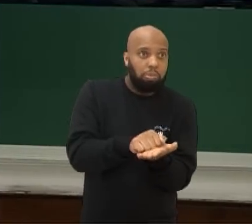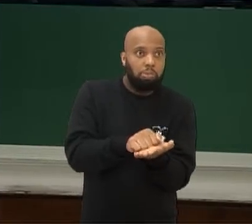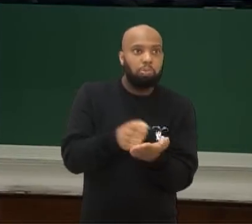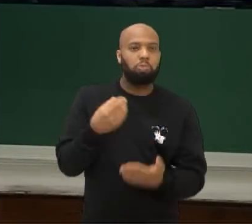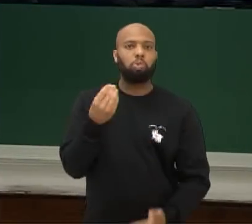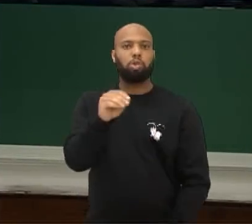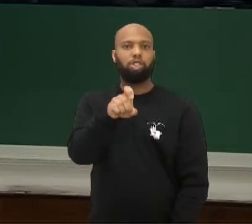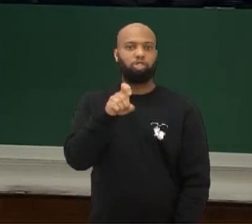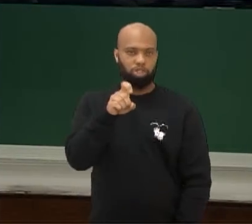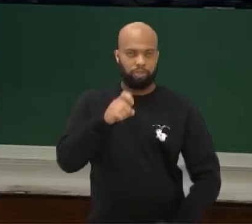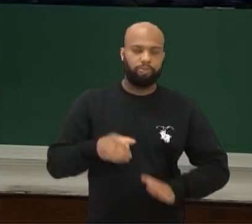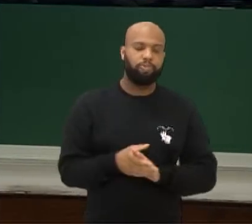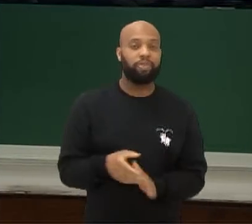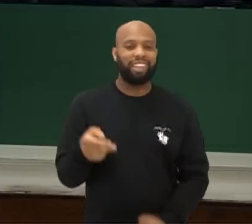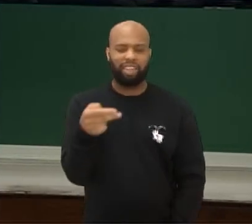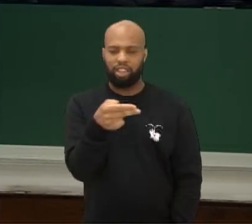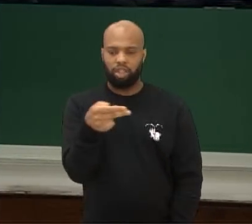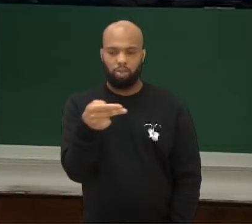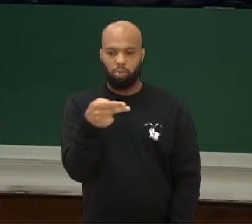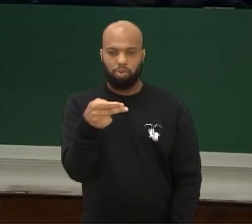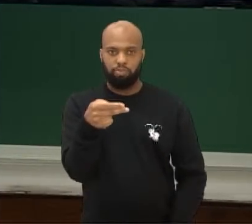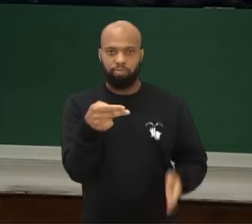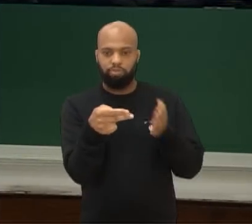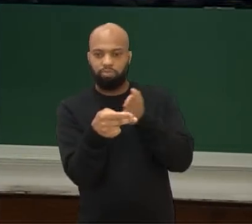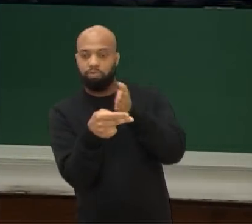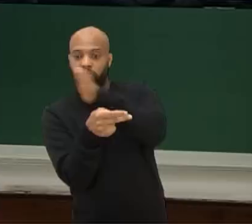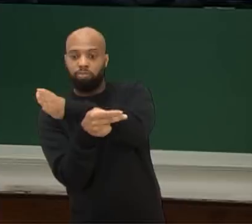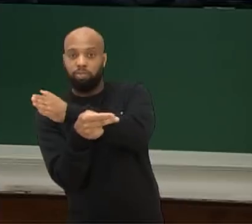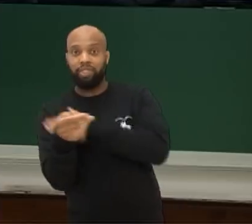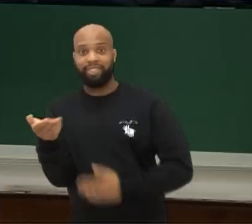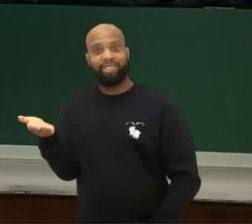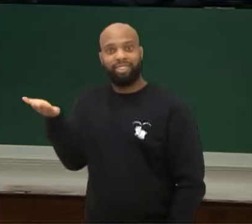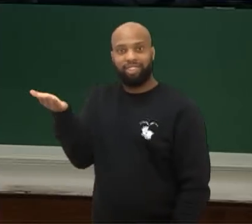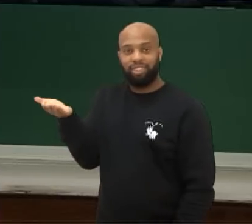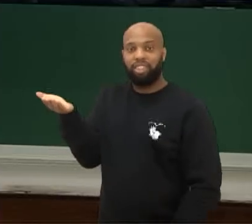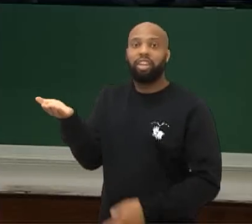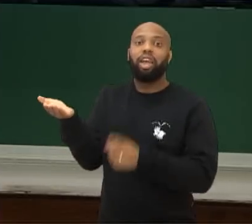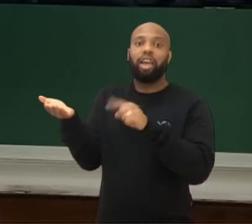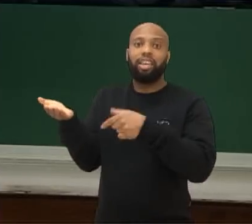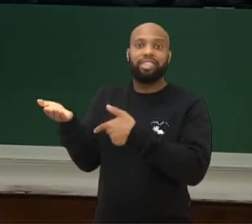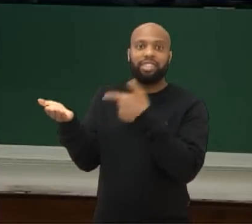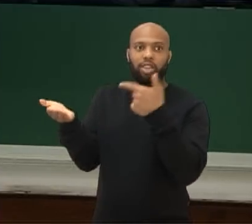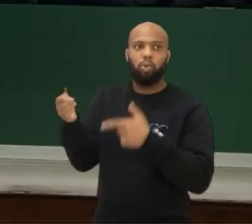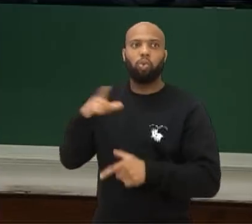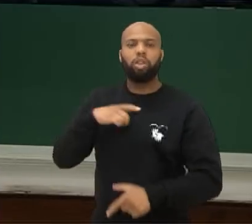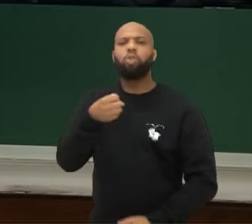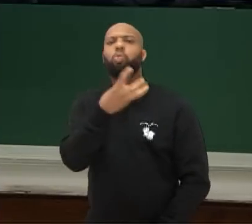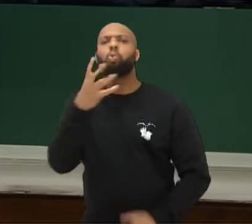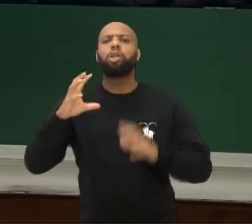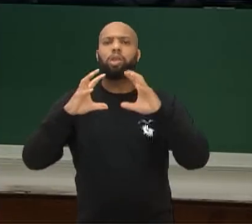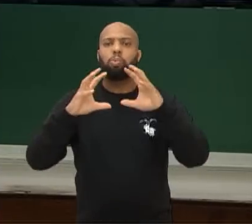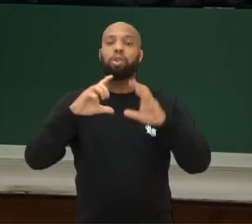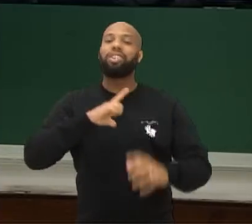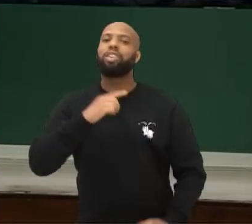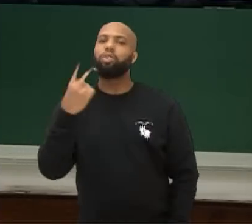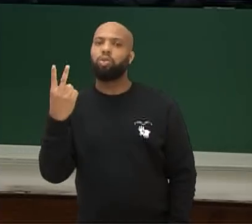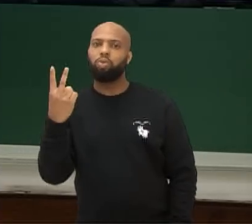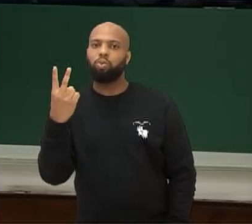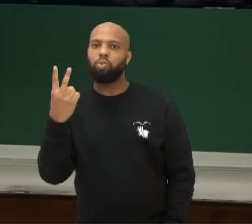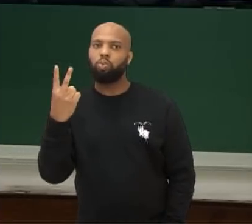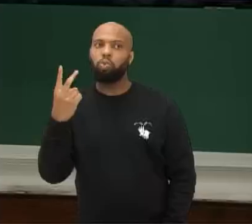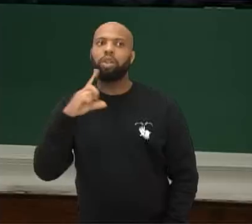mais X, igual. No segundo prato, nós temos 2 bolinhas, mais 2 caixas de